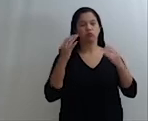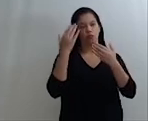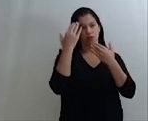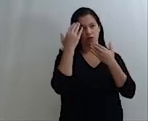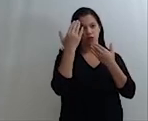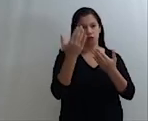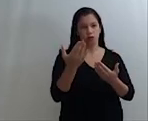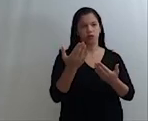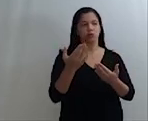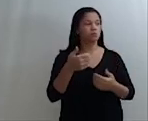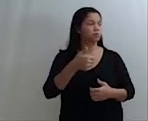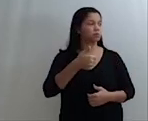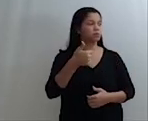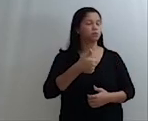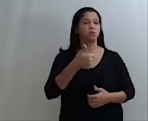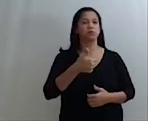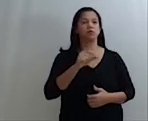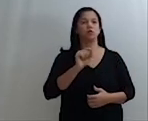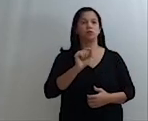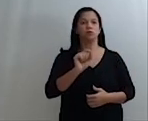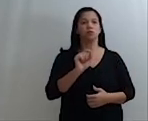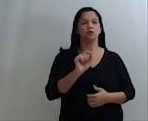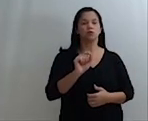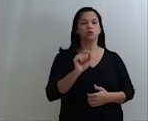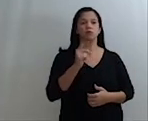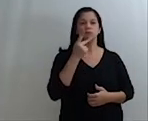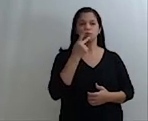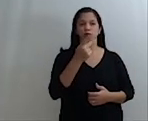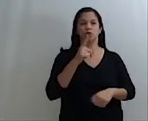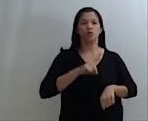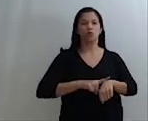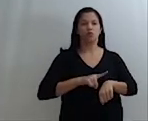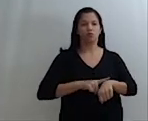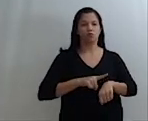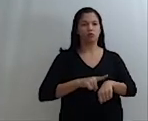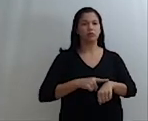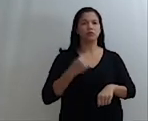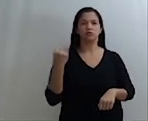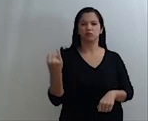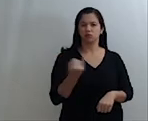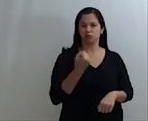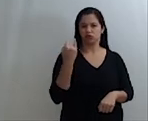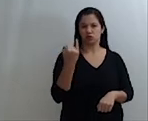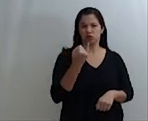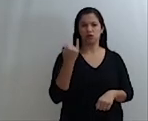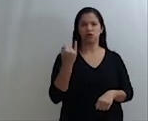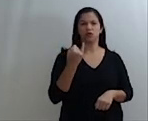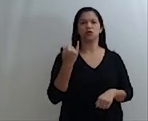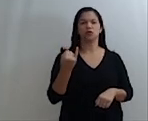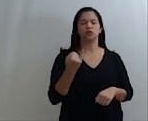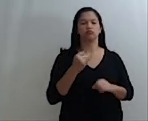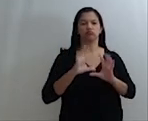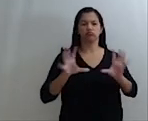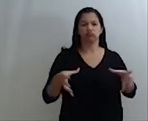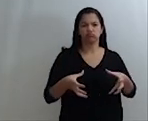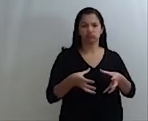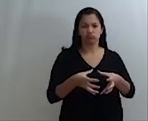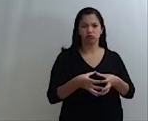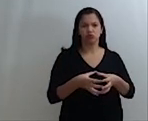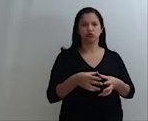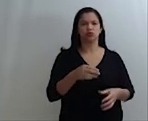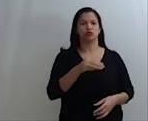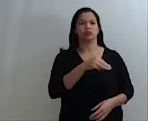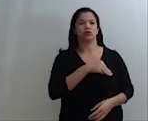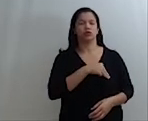primeiro lugar gostaria de dizer que aqui um um momento histórico importante para Defensoria Pública do Estado né nos seus curtos 7 anos de